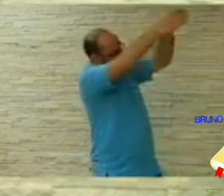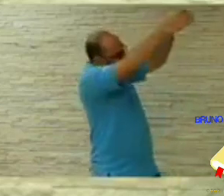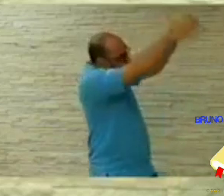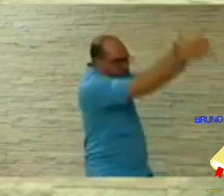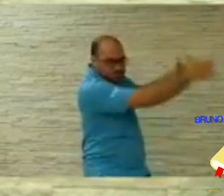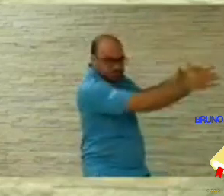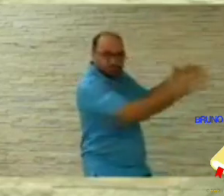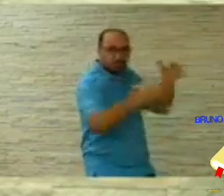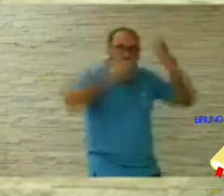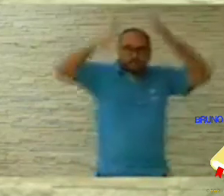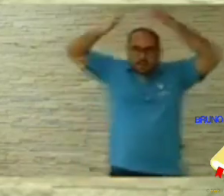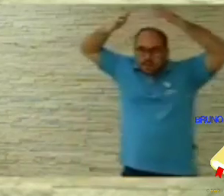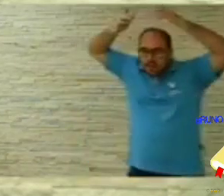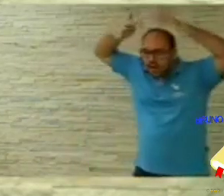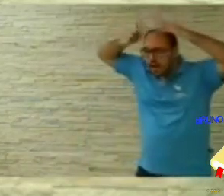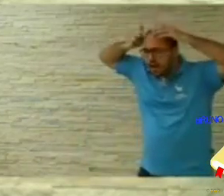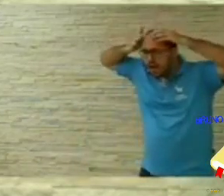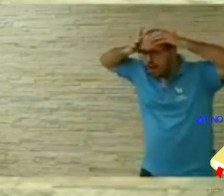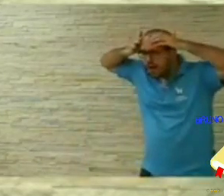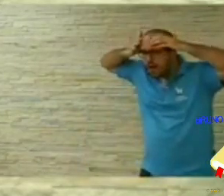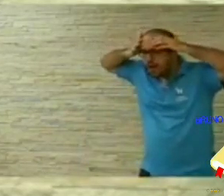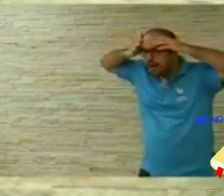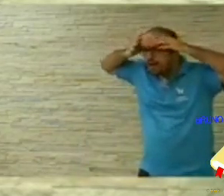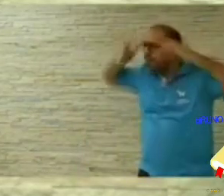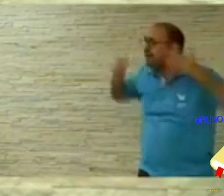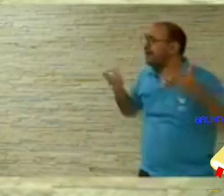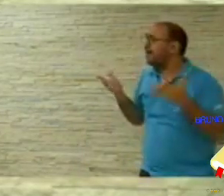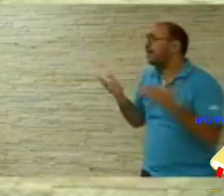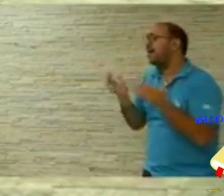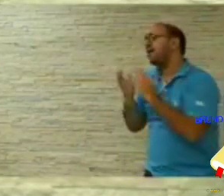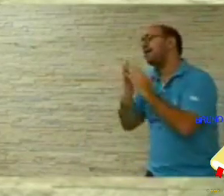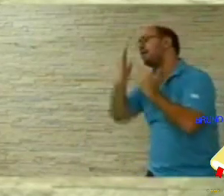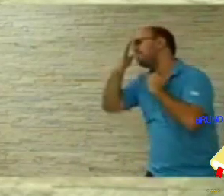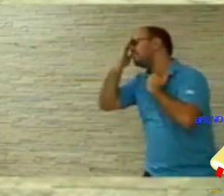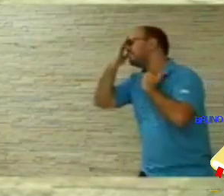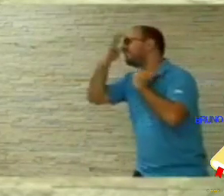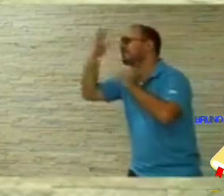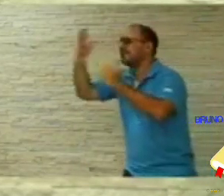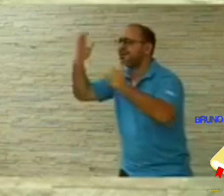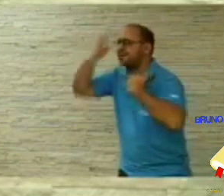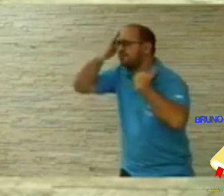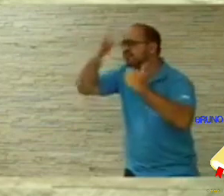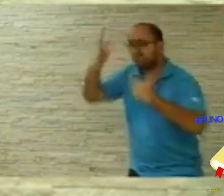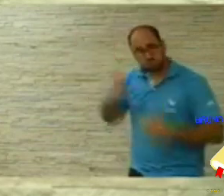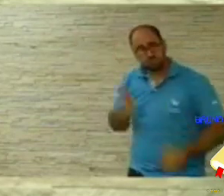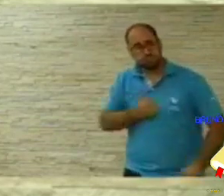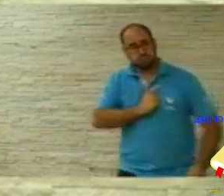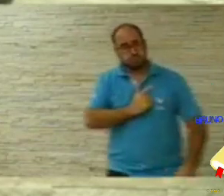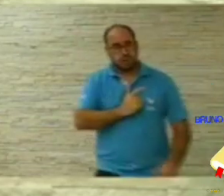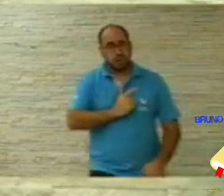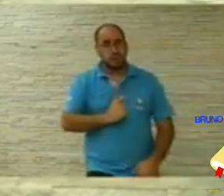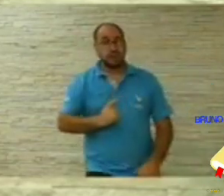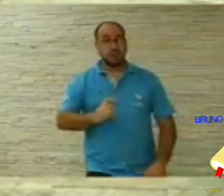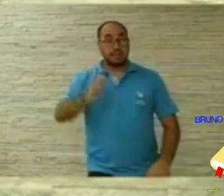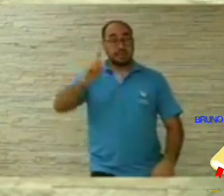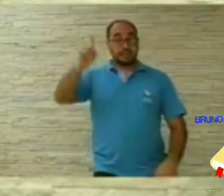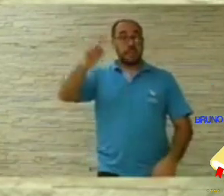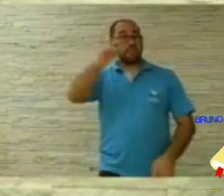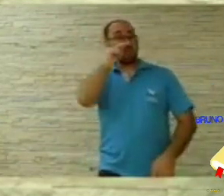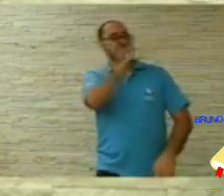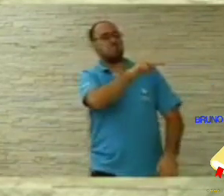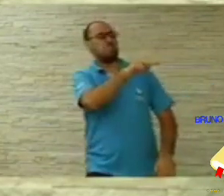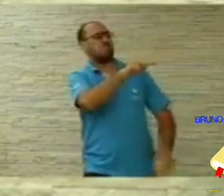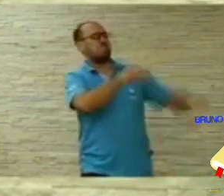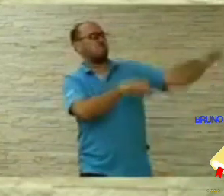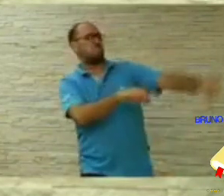o príncipe diferente do fraco e do lixo, daquele que se sente um lixo. Deus olha todos de igual forma.